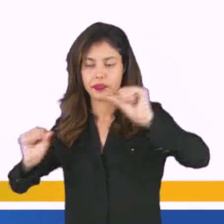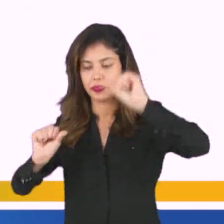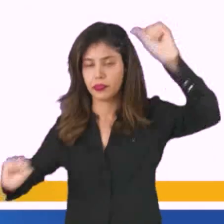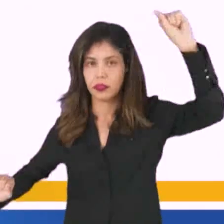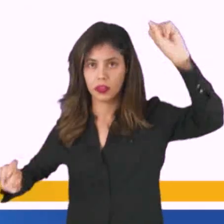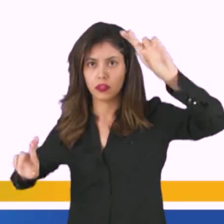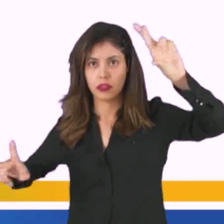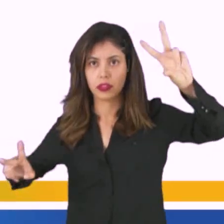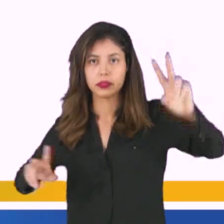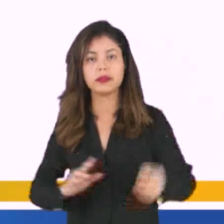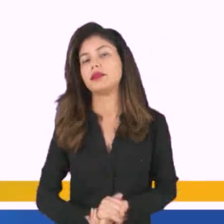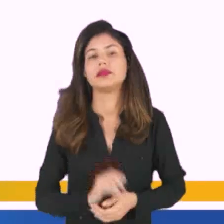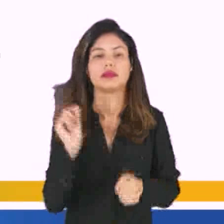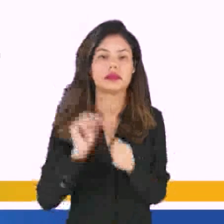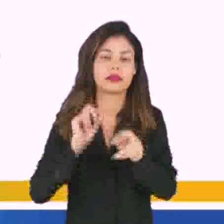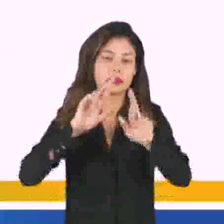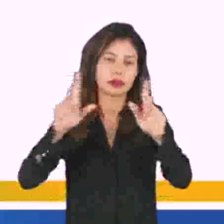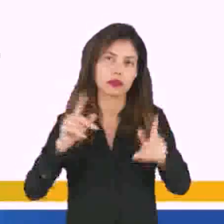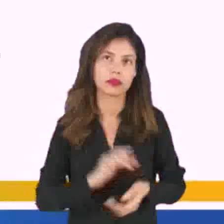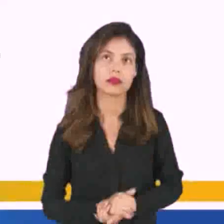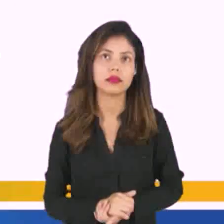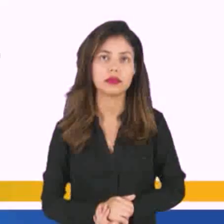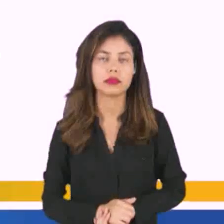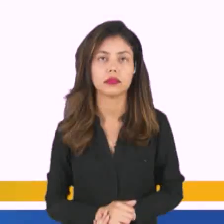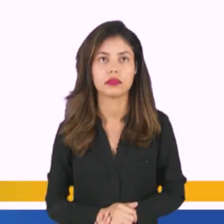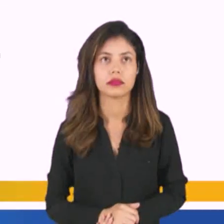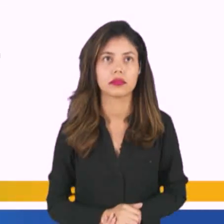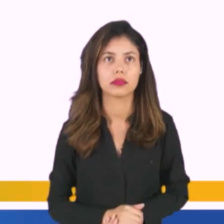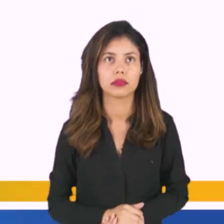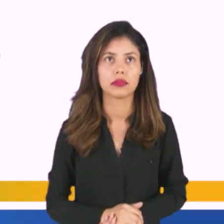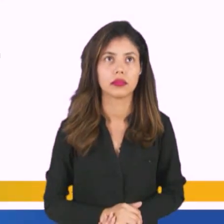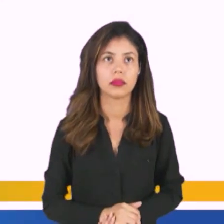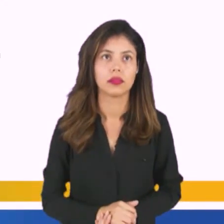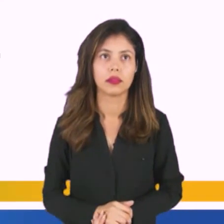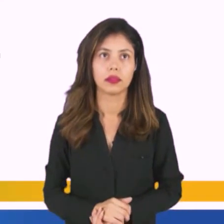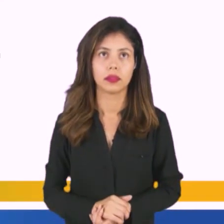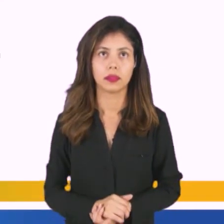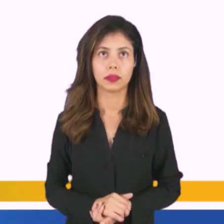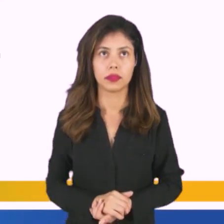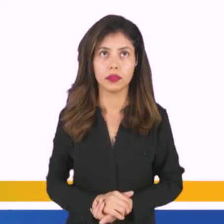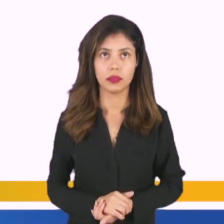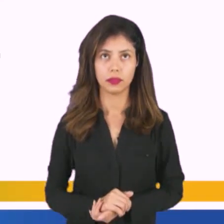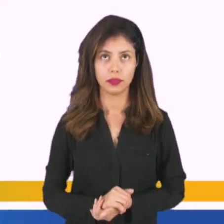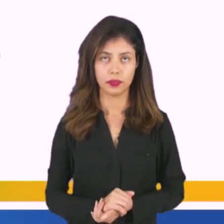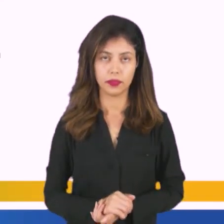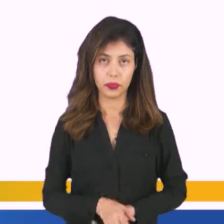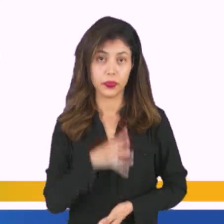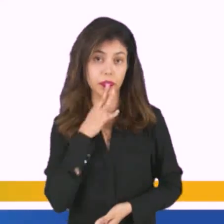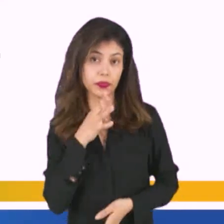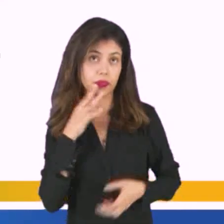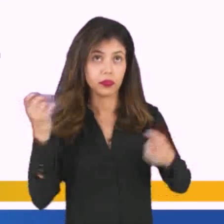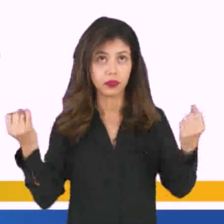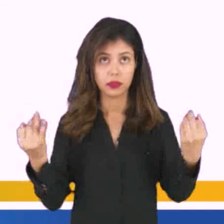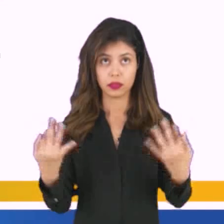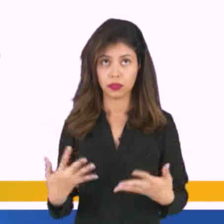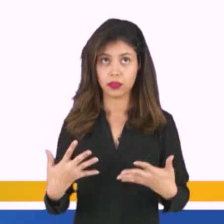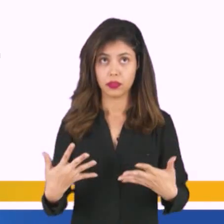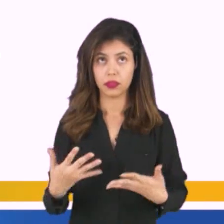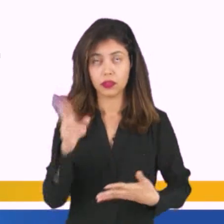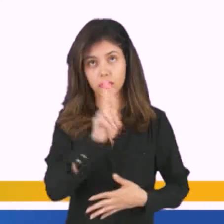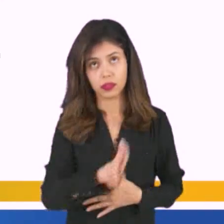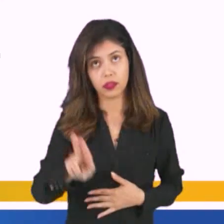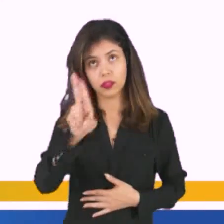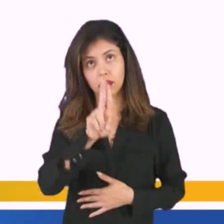fazendo a diferença entre eles. A aplicação desse conhecimento, gente, ele é muito utilizado principalmente na